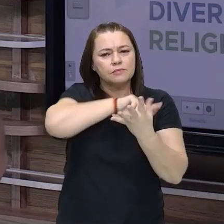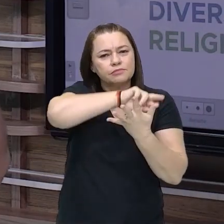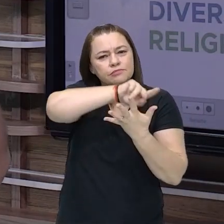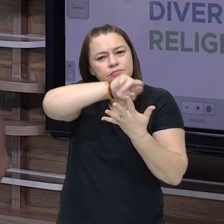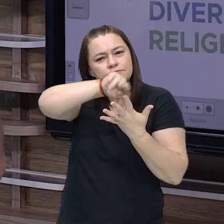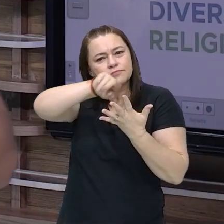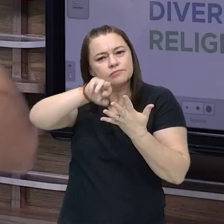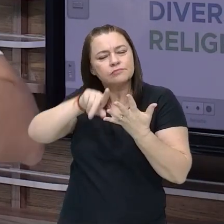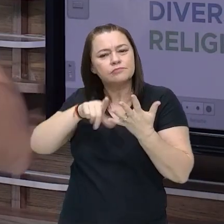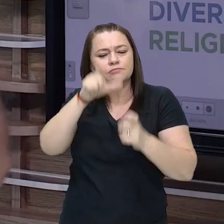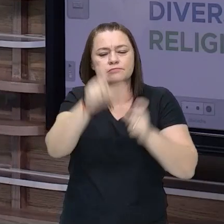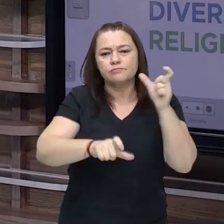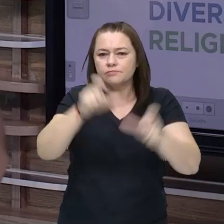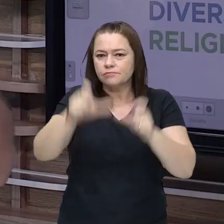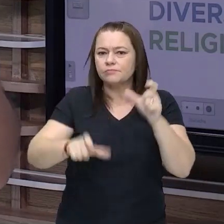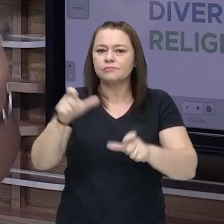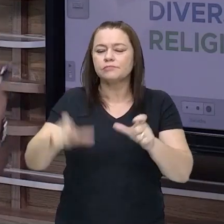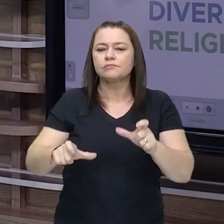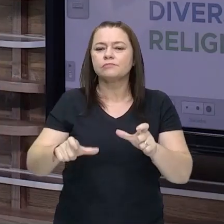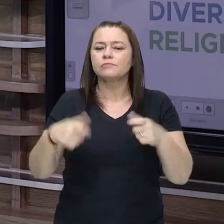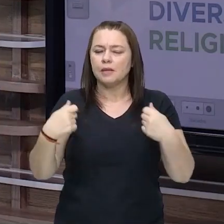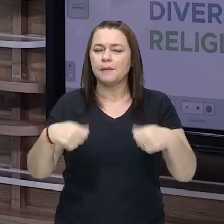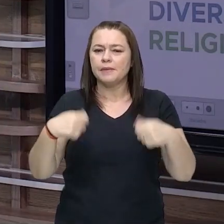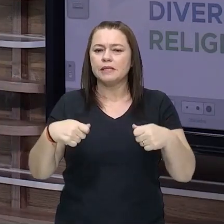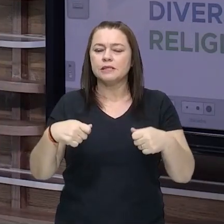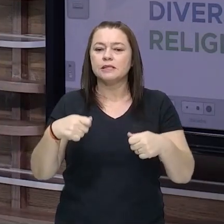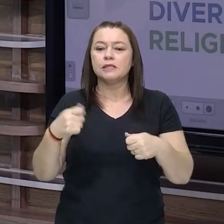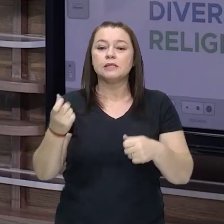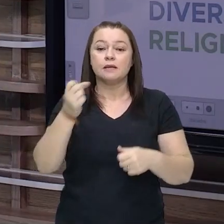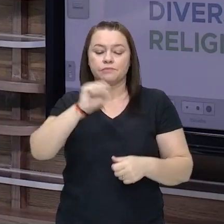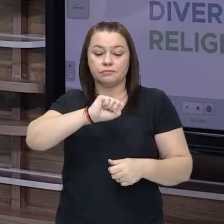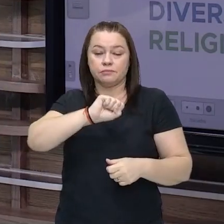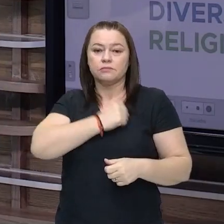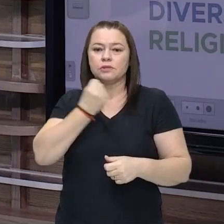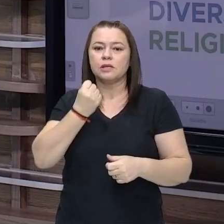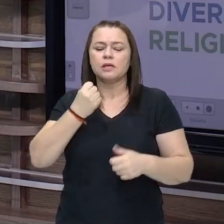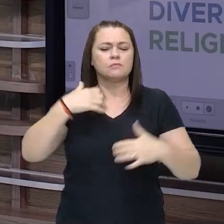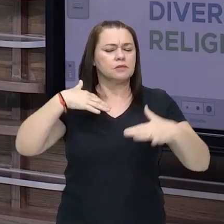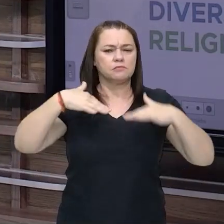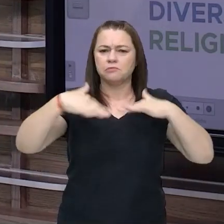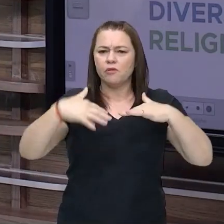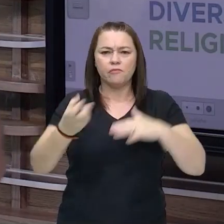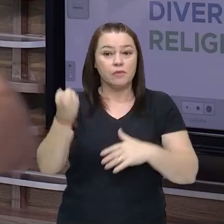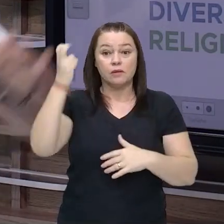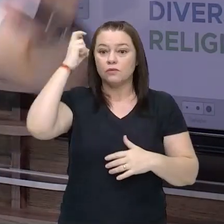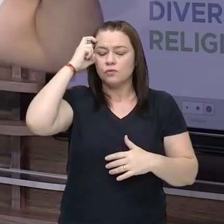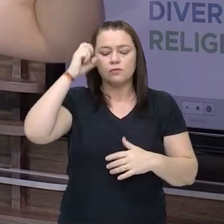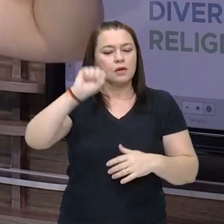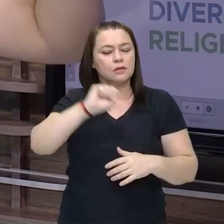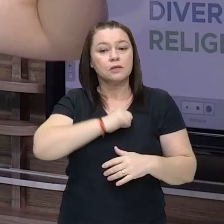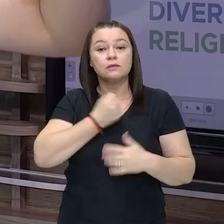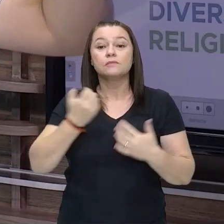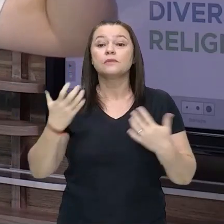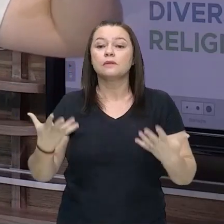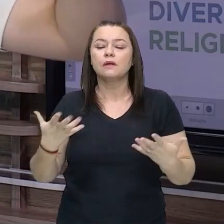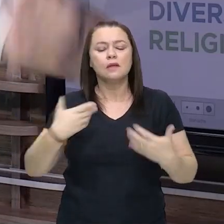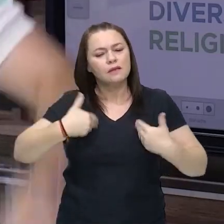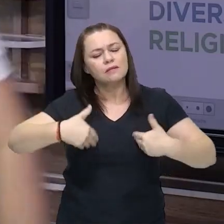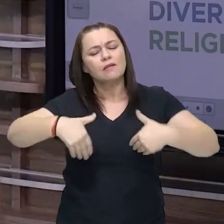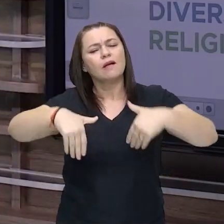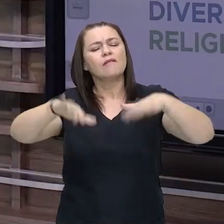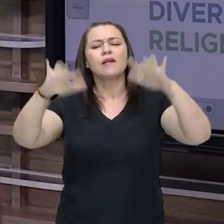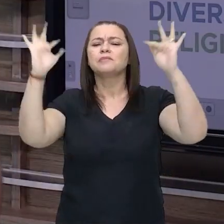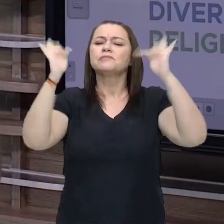Todos respeitam as religiões e os mais diversos movimentos culturais. E assim seguimos